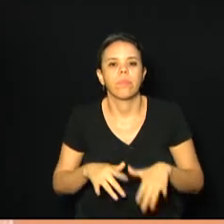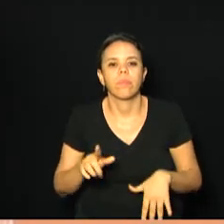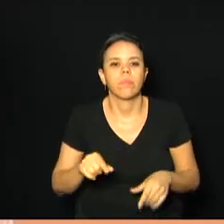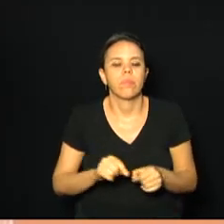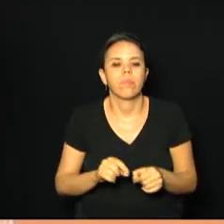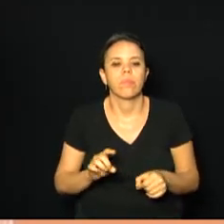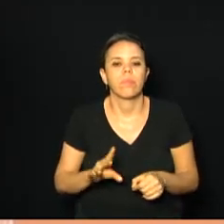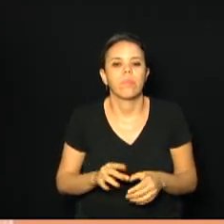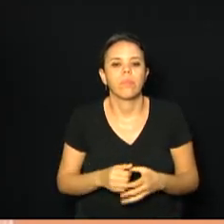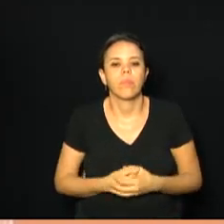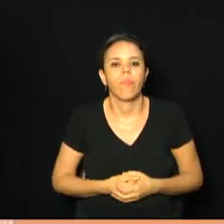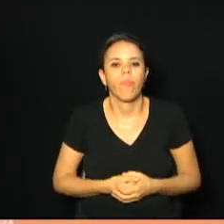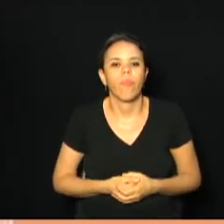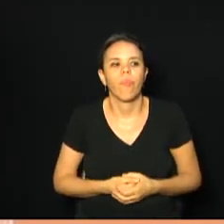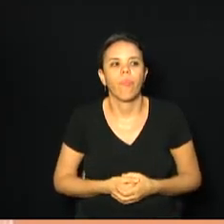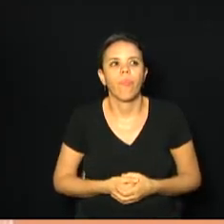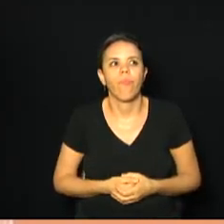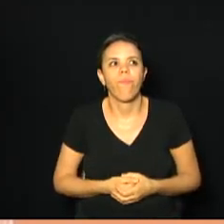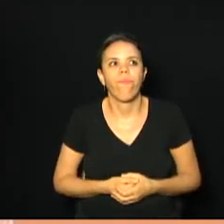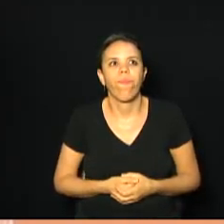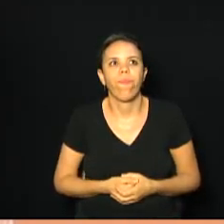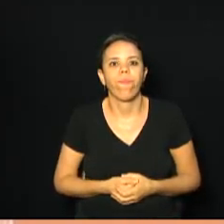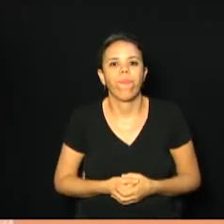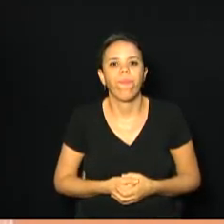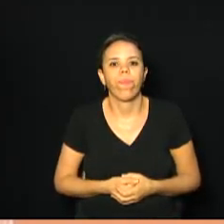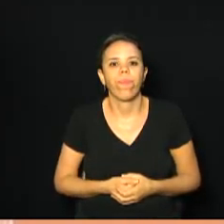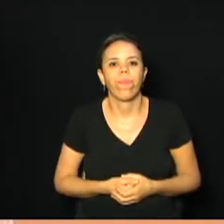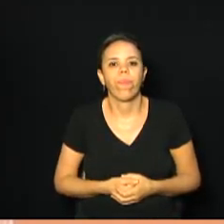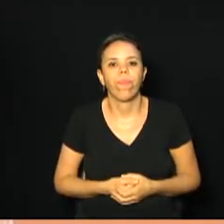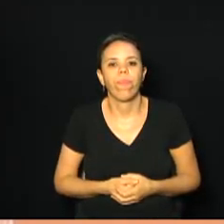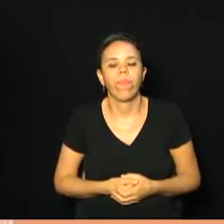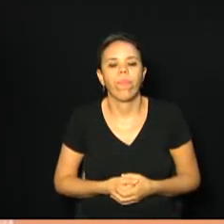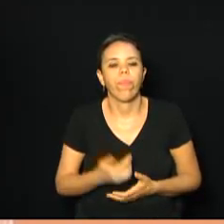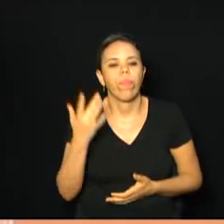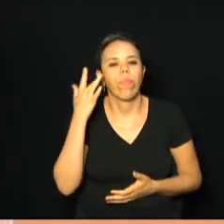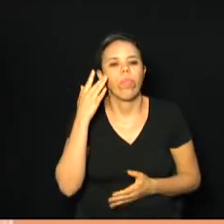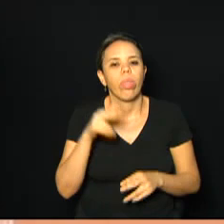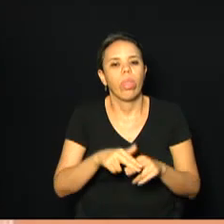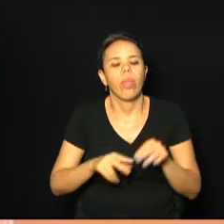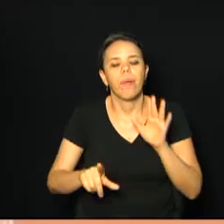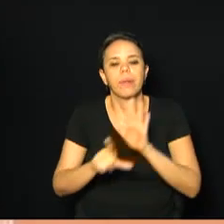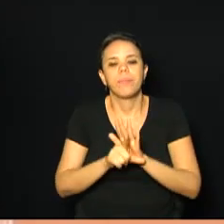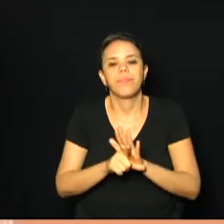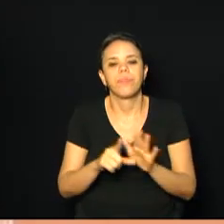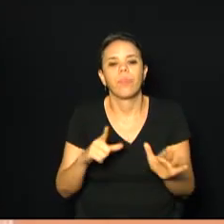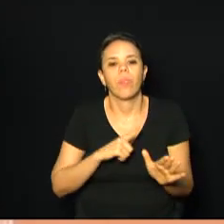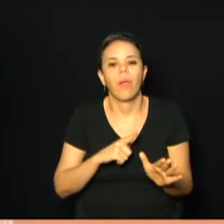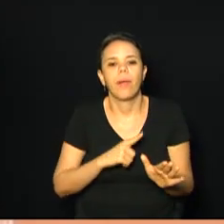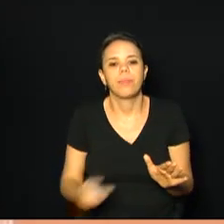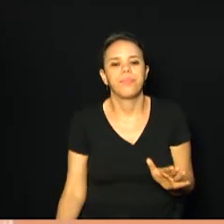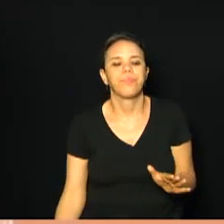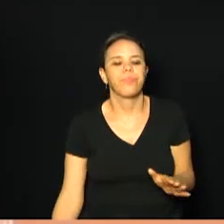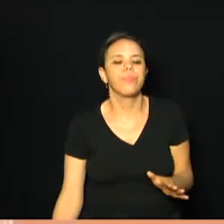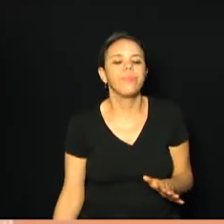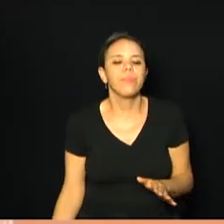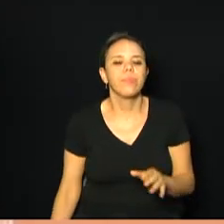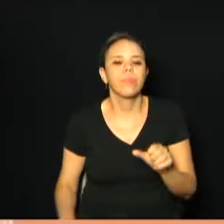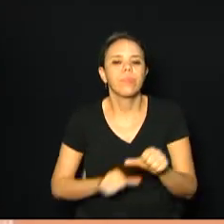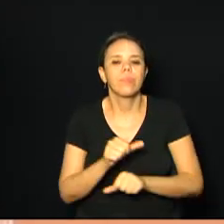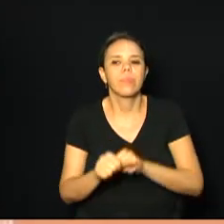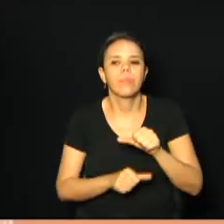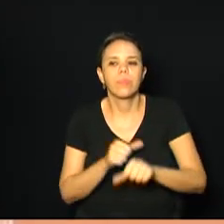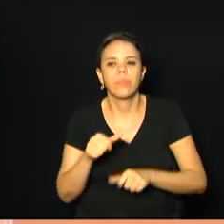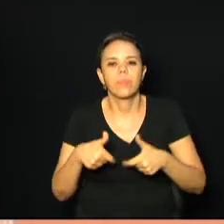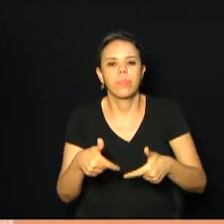porque você vai receber. Você acha que por conta da lei nós vamos ter mudanças em hábitos,